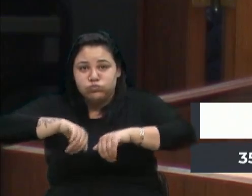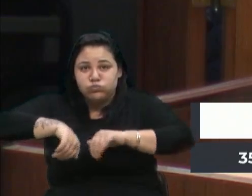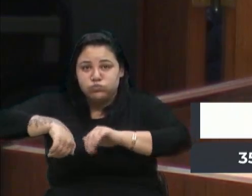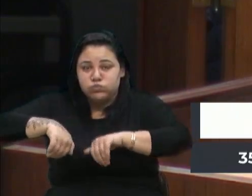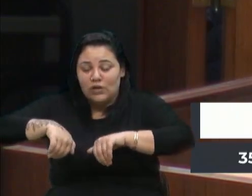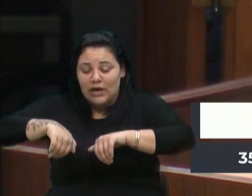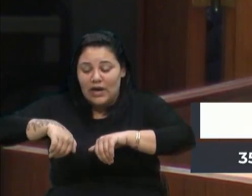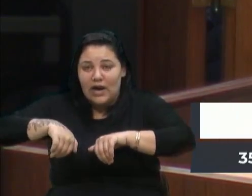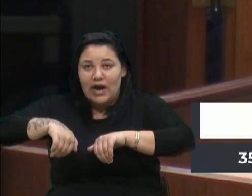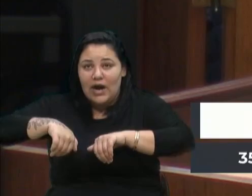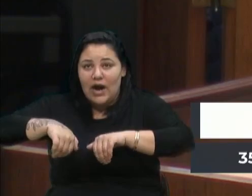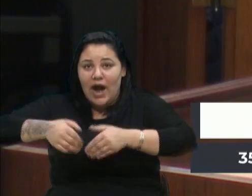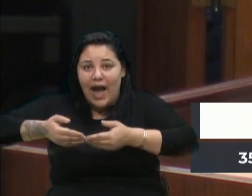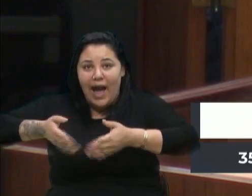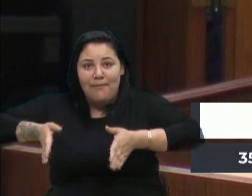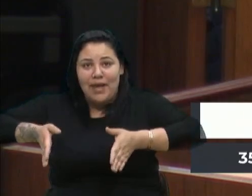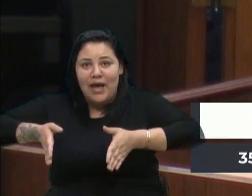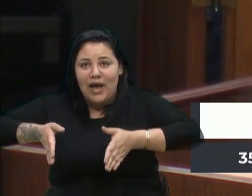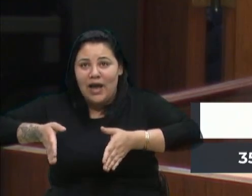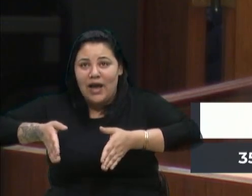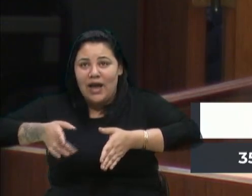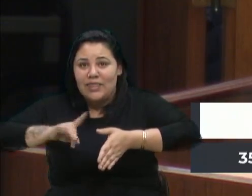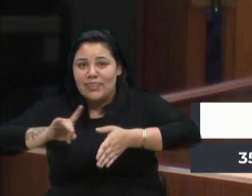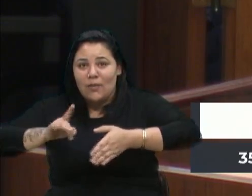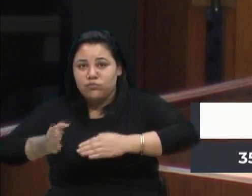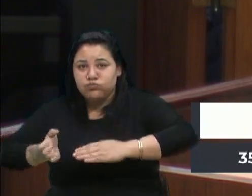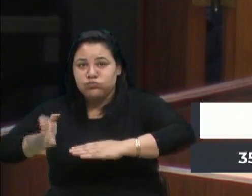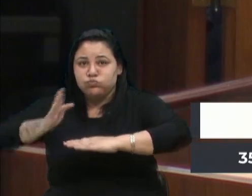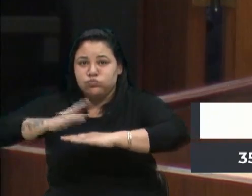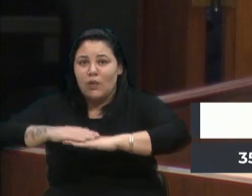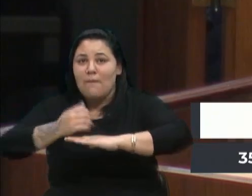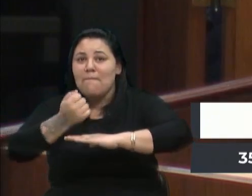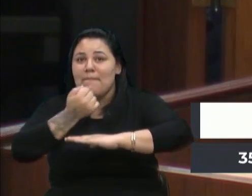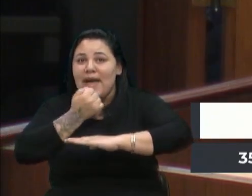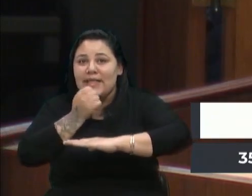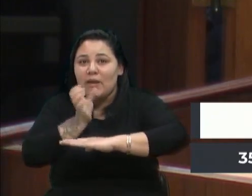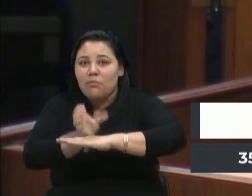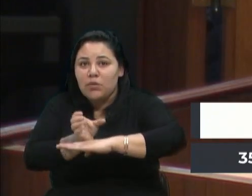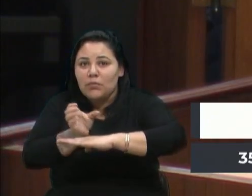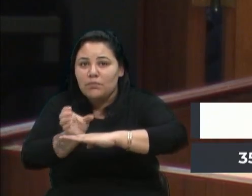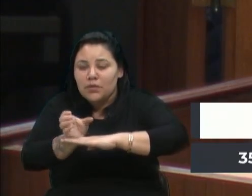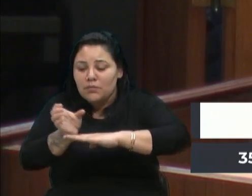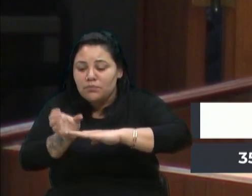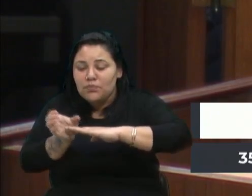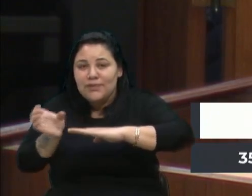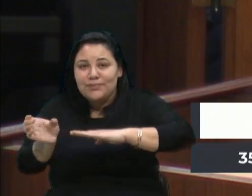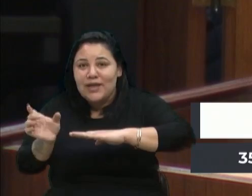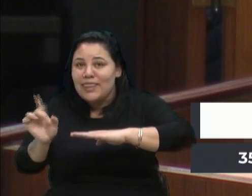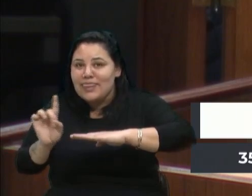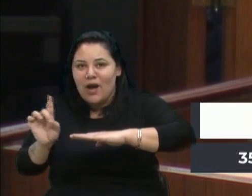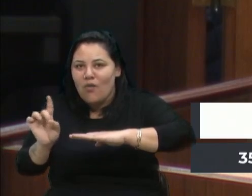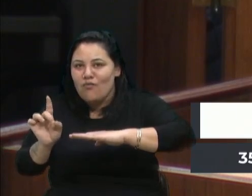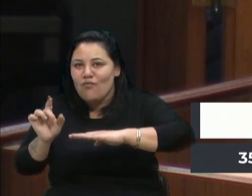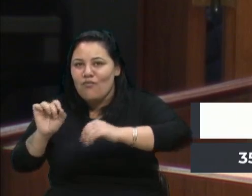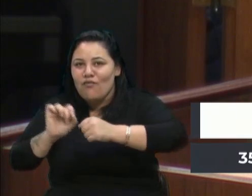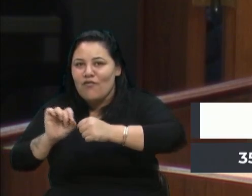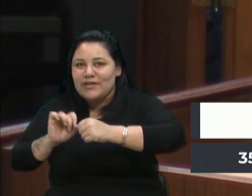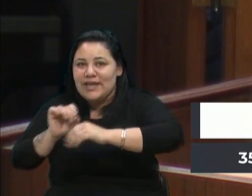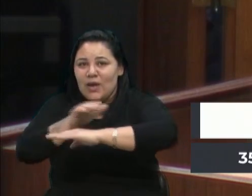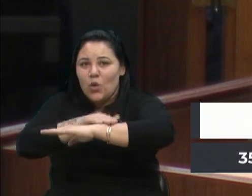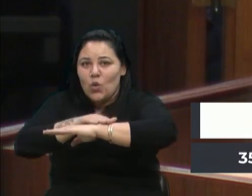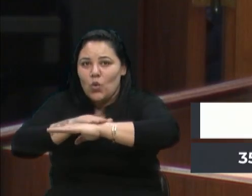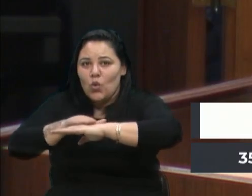façam o recapeamento asfáltico, que coloquem asfalto. Vão no Evaristo Antônio e dêem uma